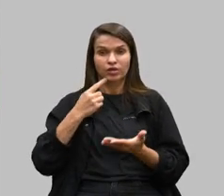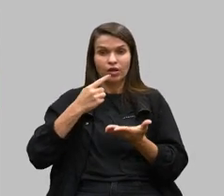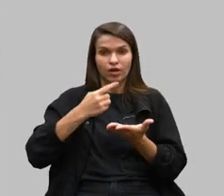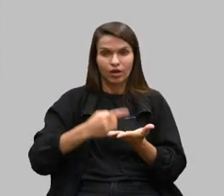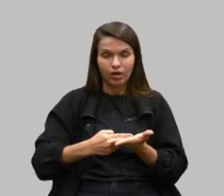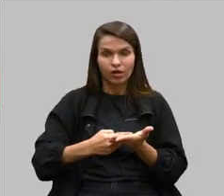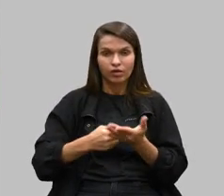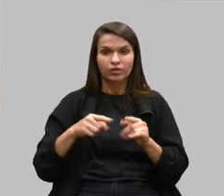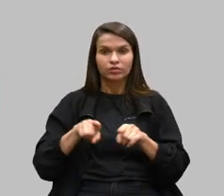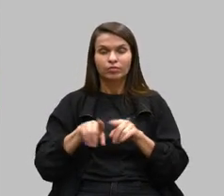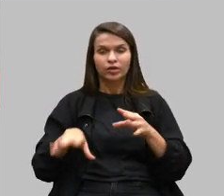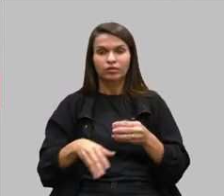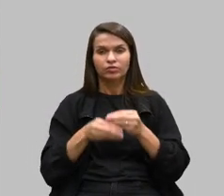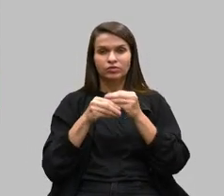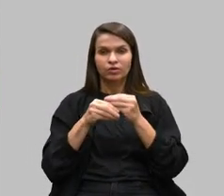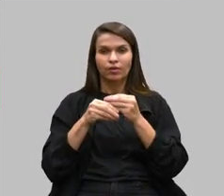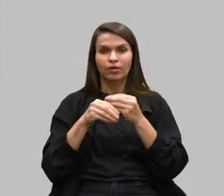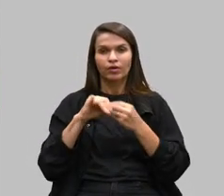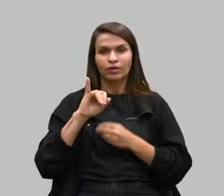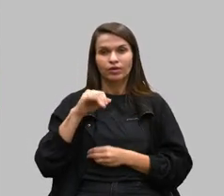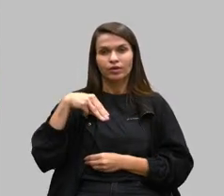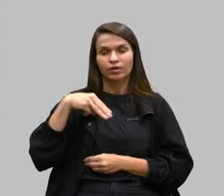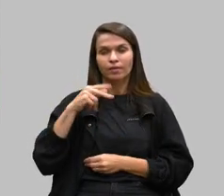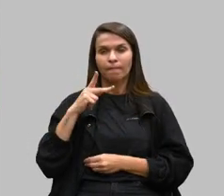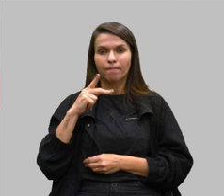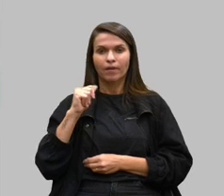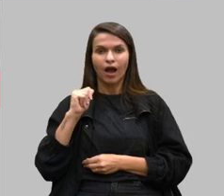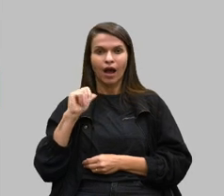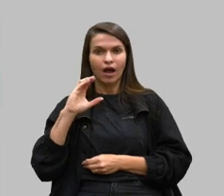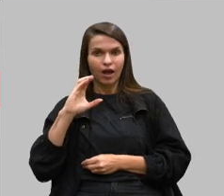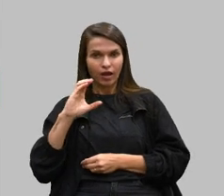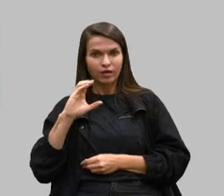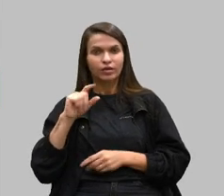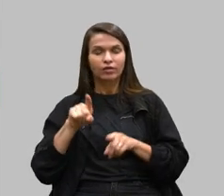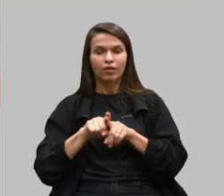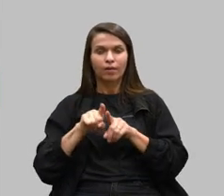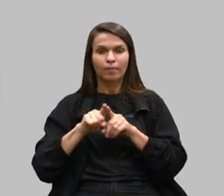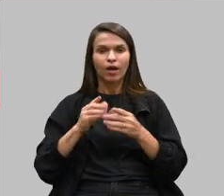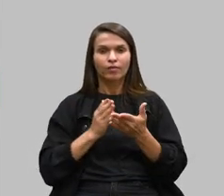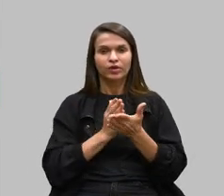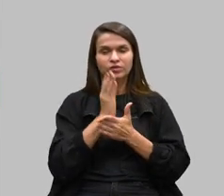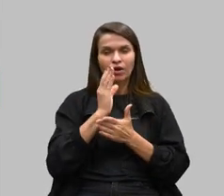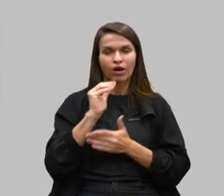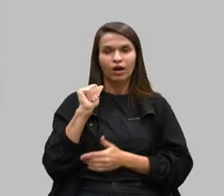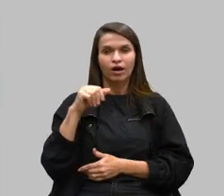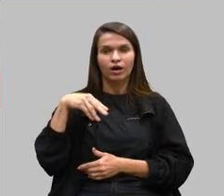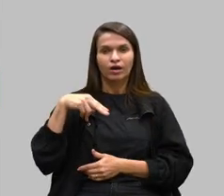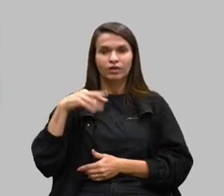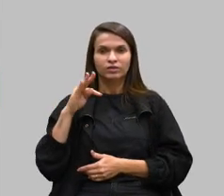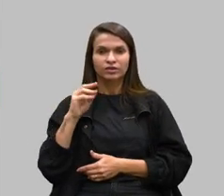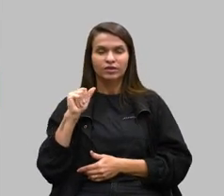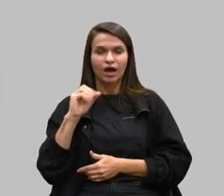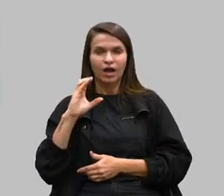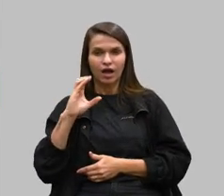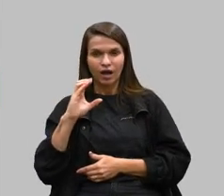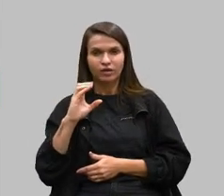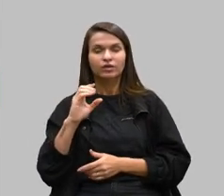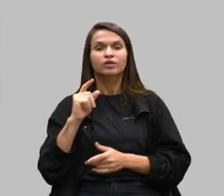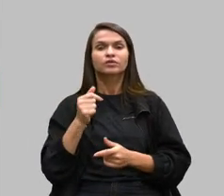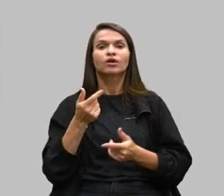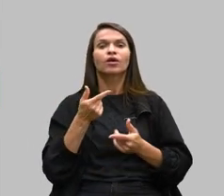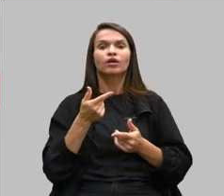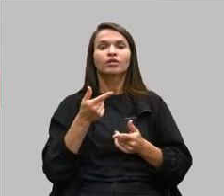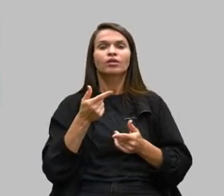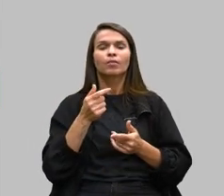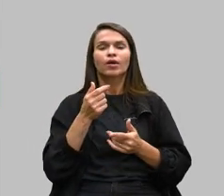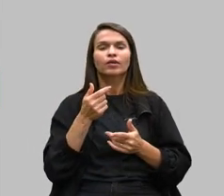pac projeto conceitual Porto aprovação da anque autorização em Caravelas processo